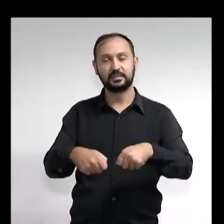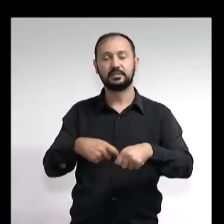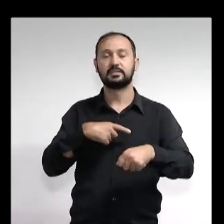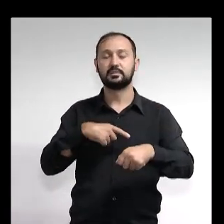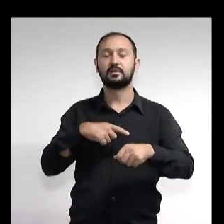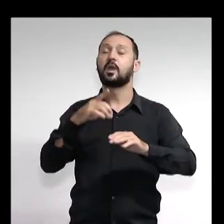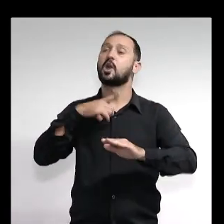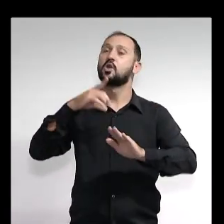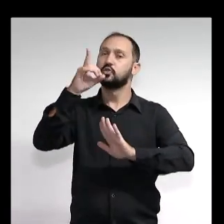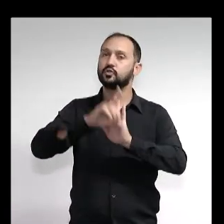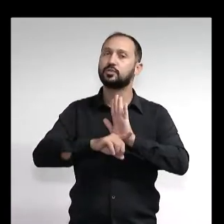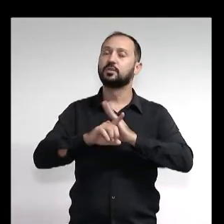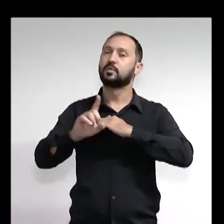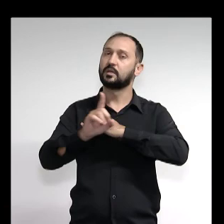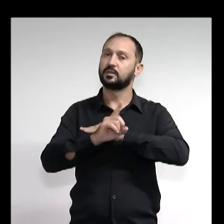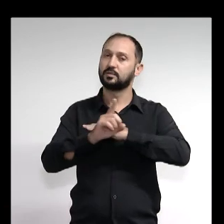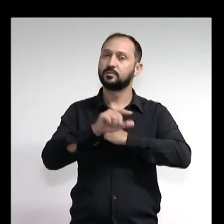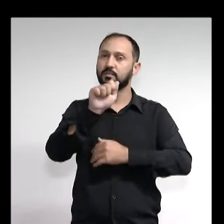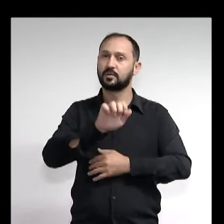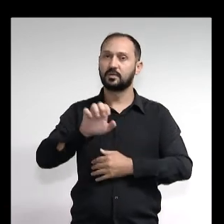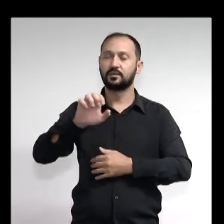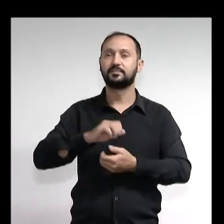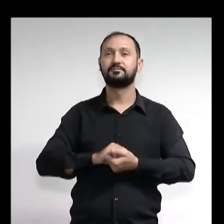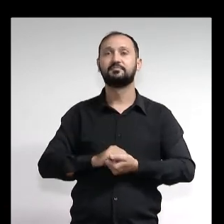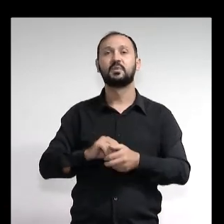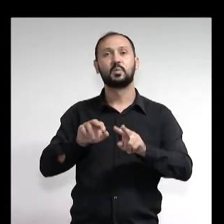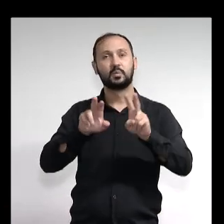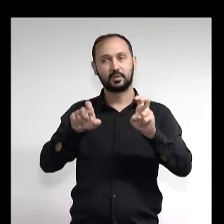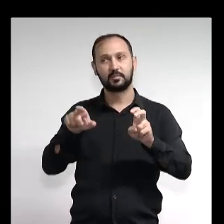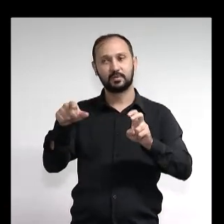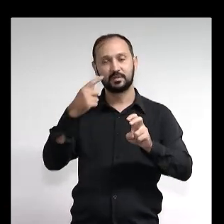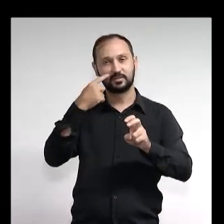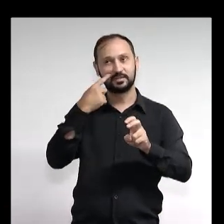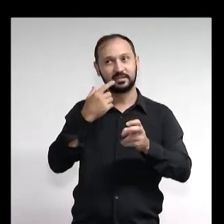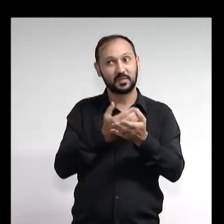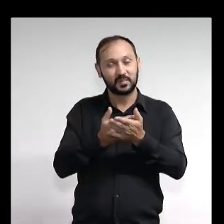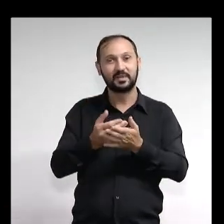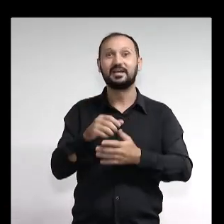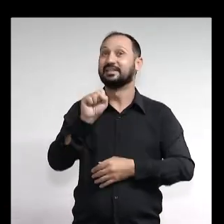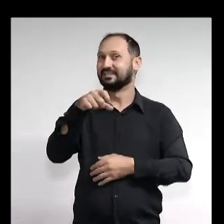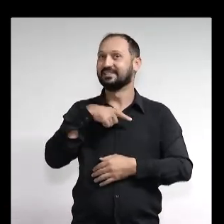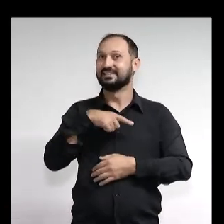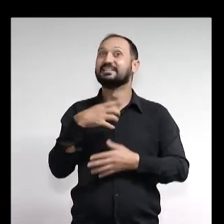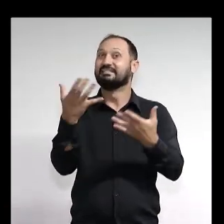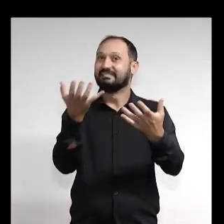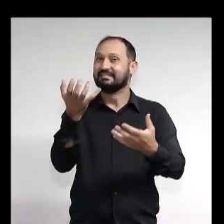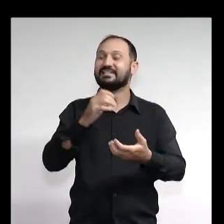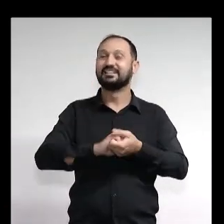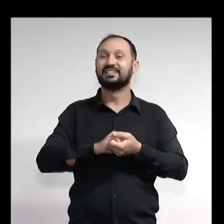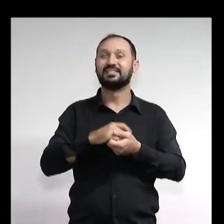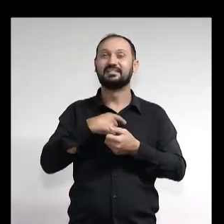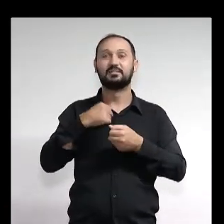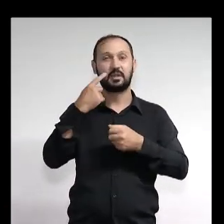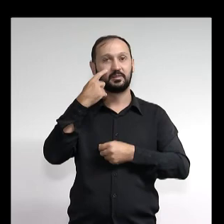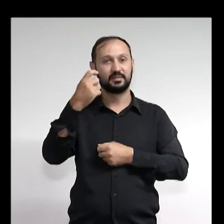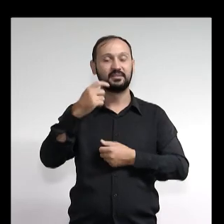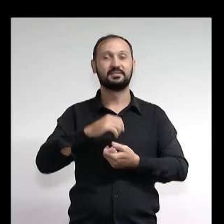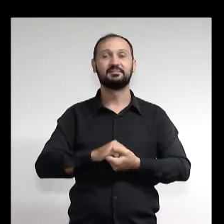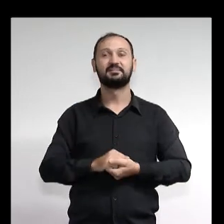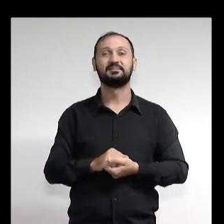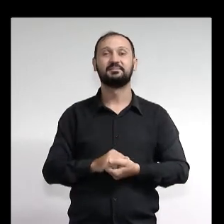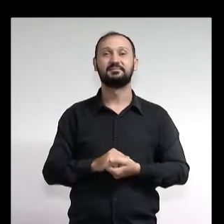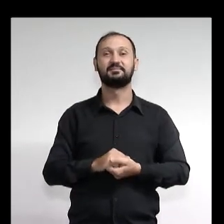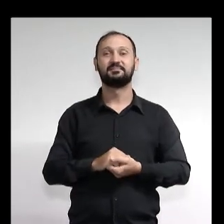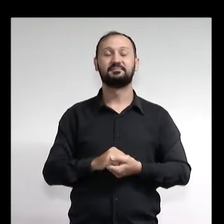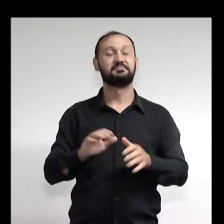eles precisam e merecem e têm direito ao atendimento educacional. Esse é um tema que a senhora pegaria para a senhora? Eu pegaria. É um tema que eu